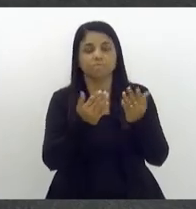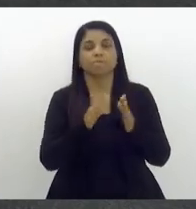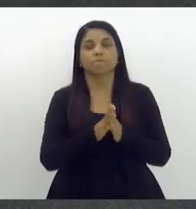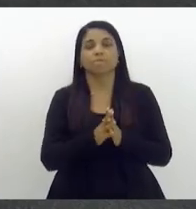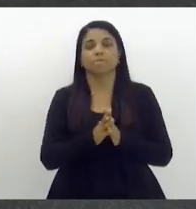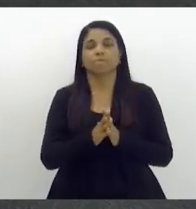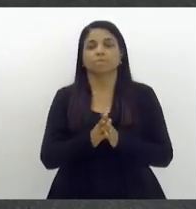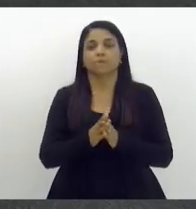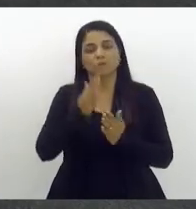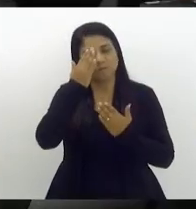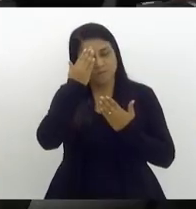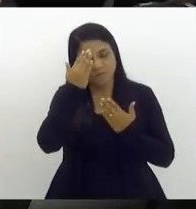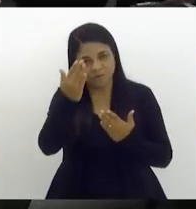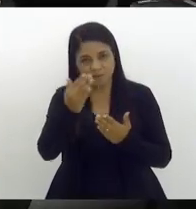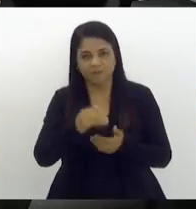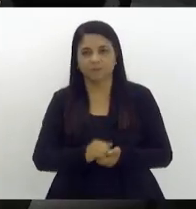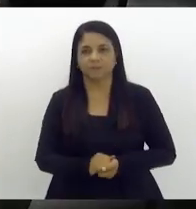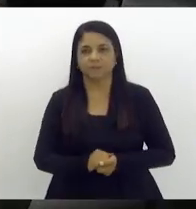Muito obrigada.